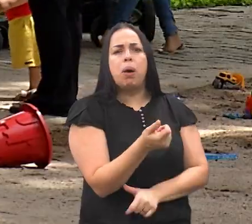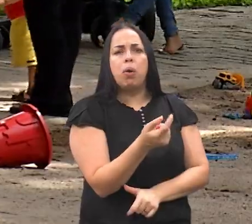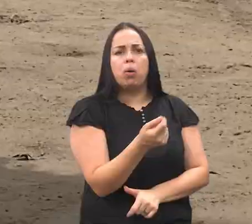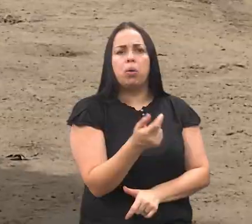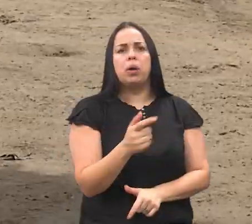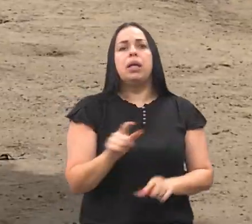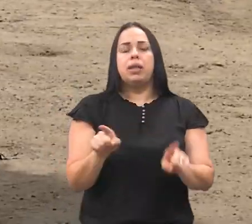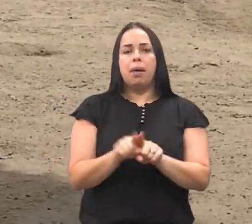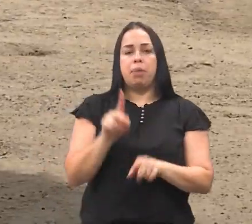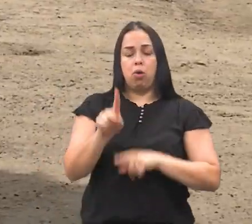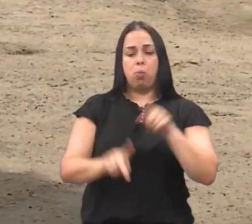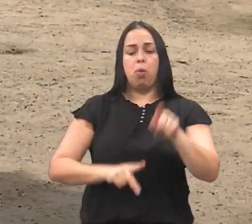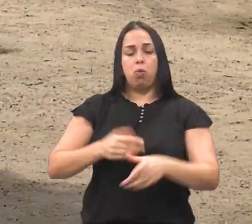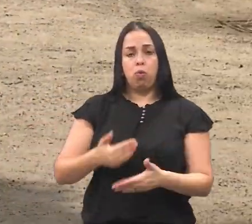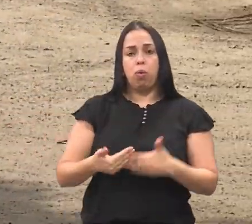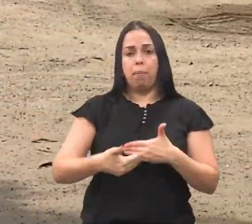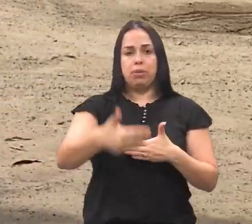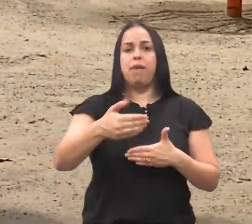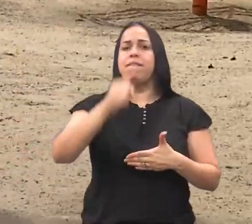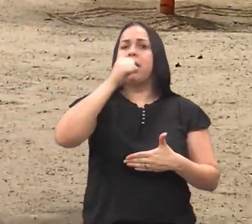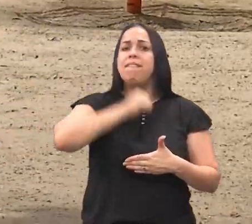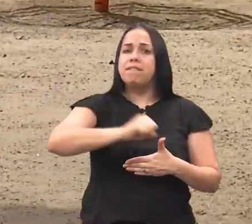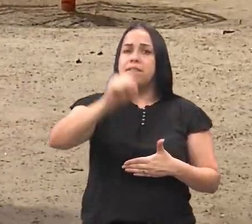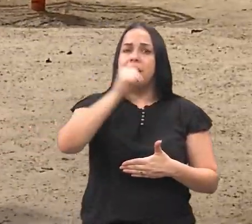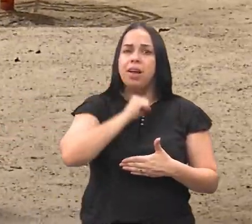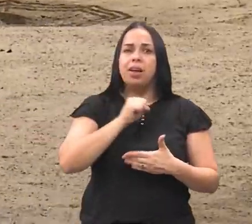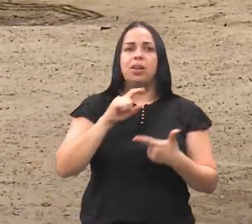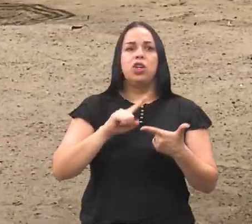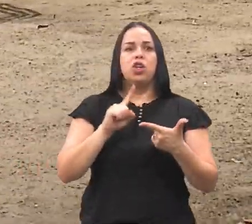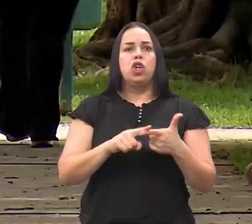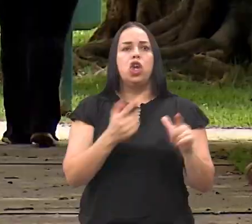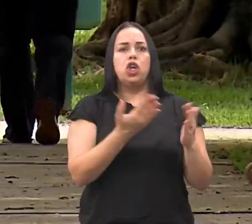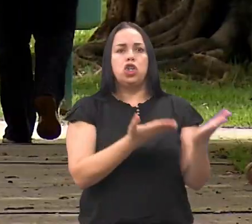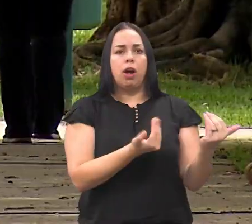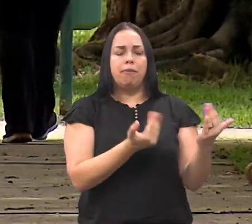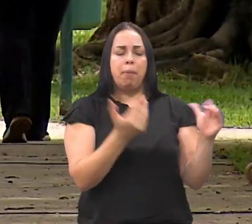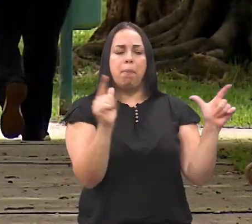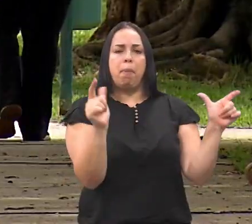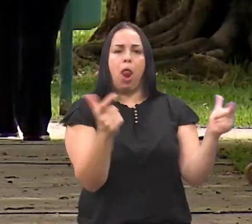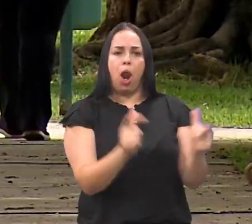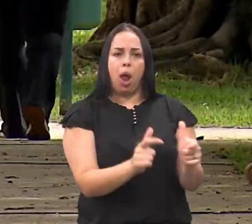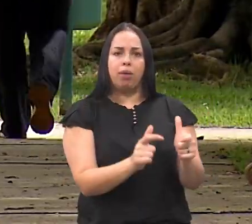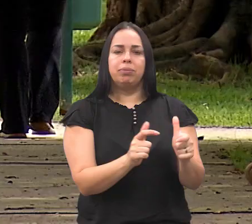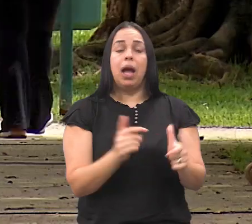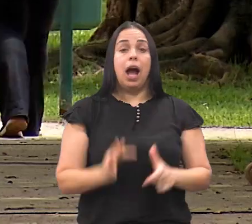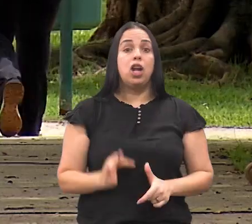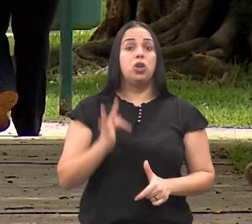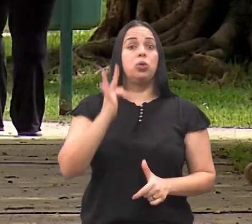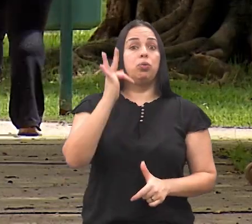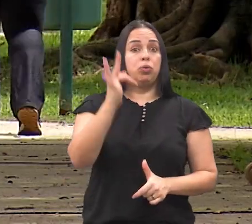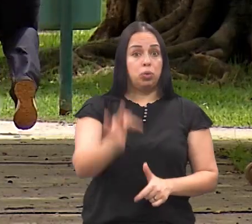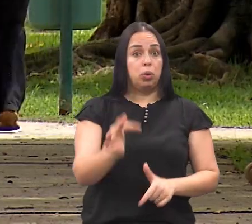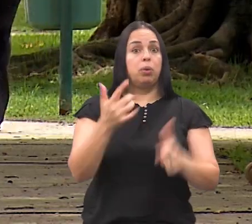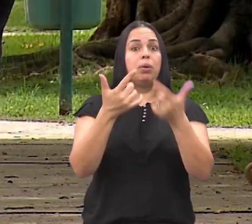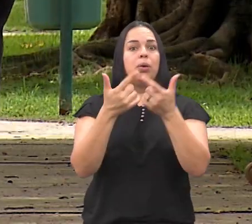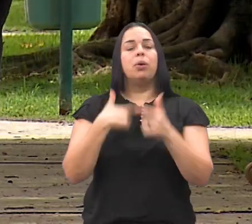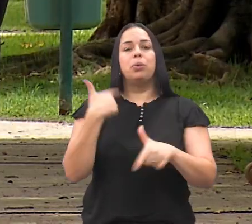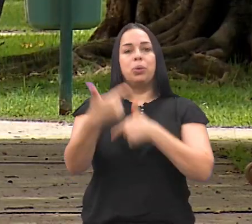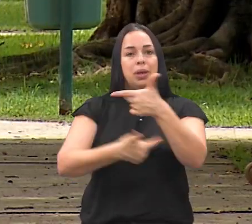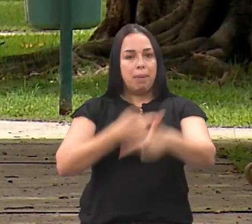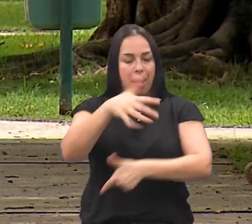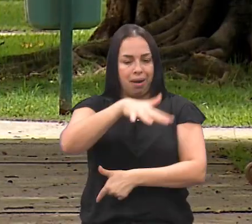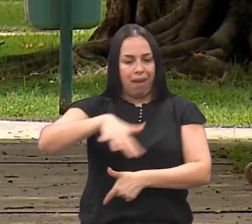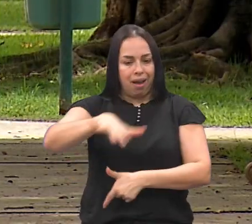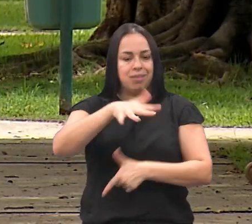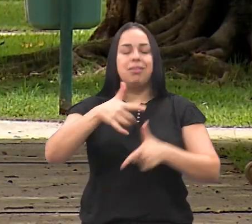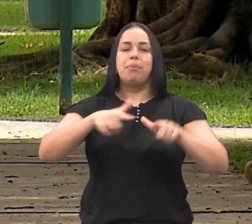futuro. O envelhecimento da população e a redução no número de jovens pode provocar impactos no mercado de trabalho e uma pressão sobre